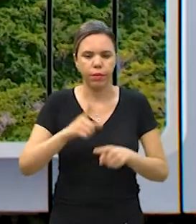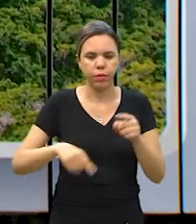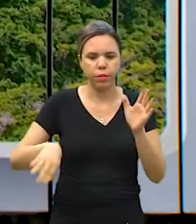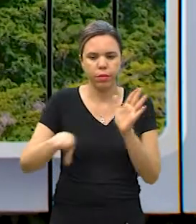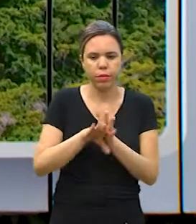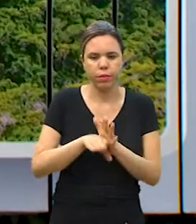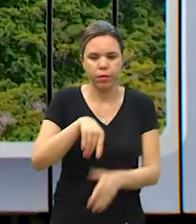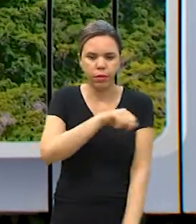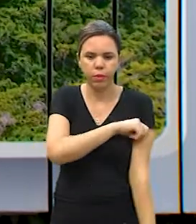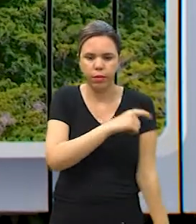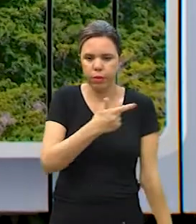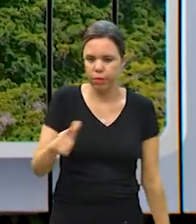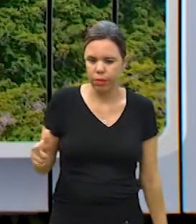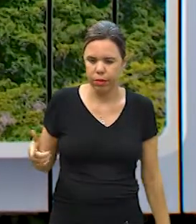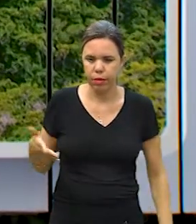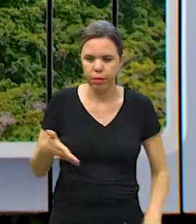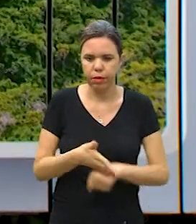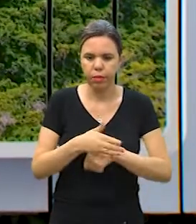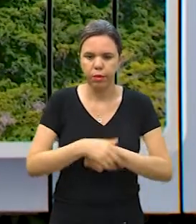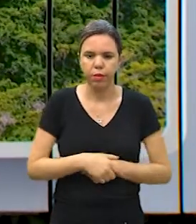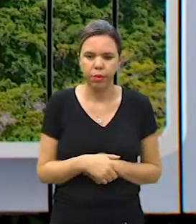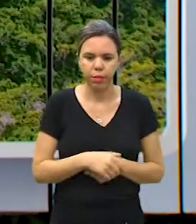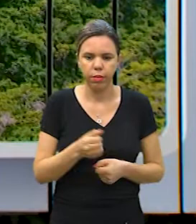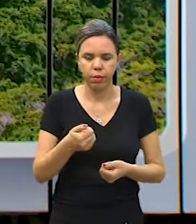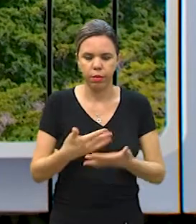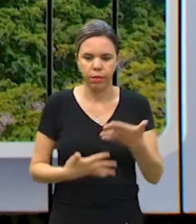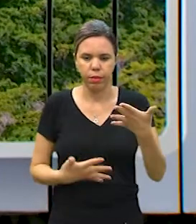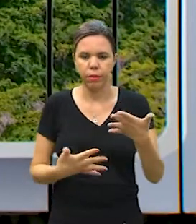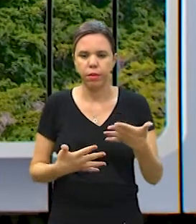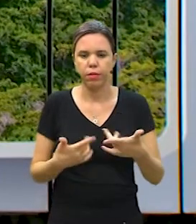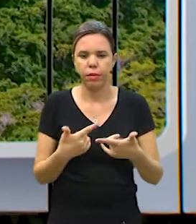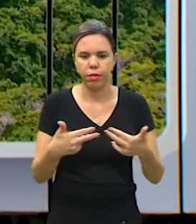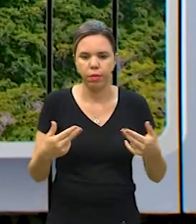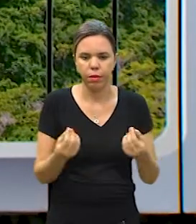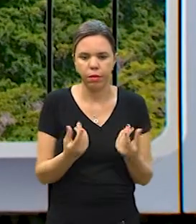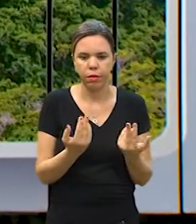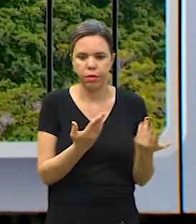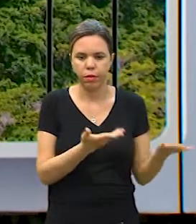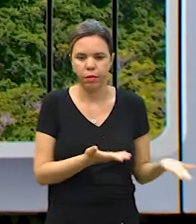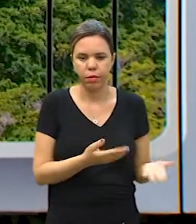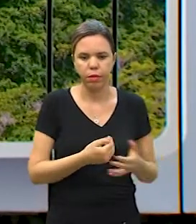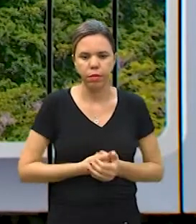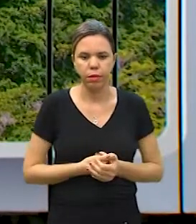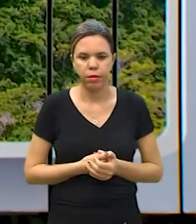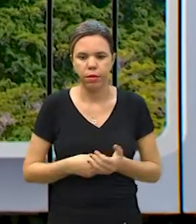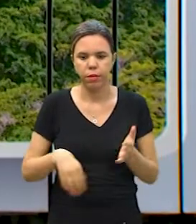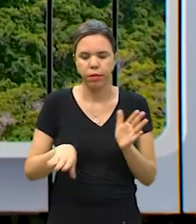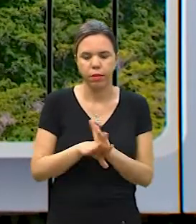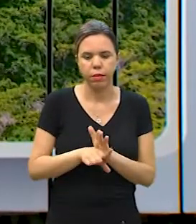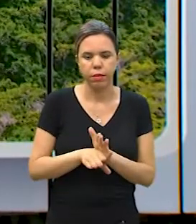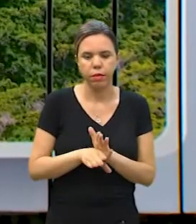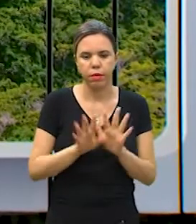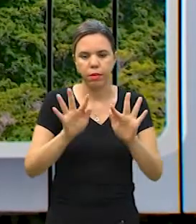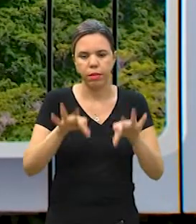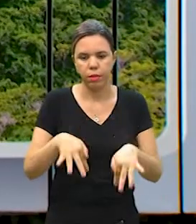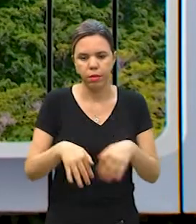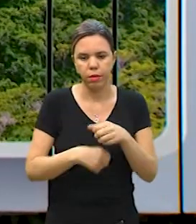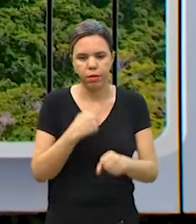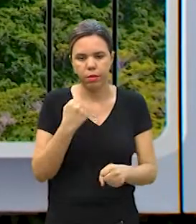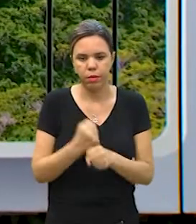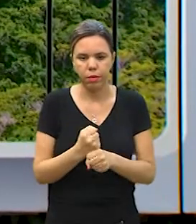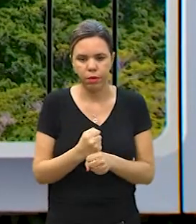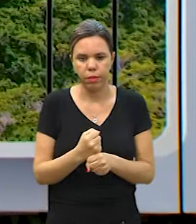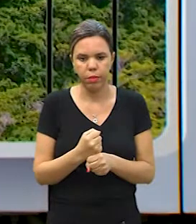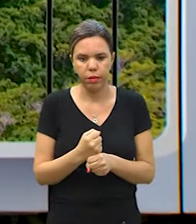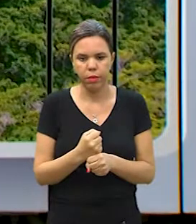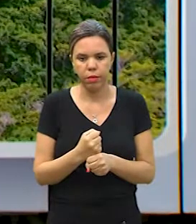material chegar no aluno que não tinha acesso, várias situações como essa. Aí chega no final